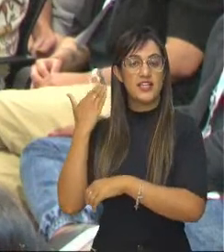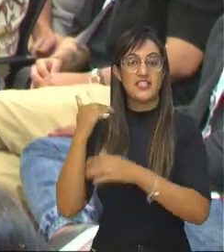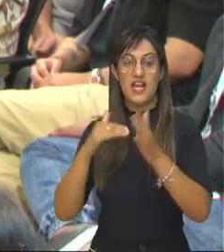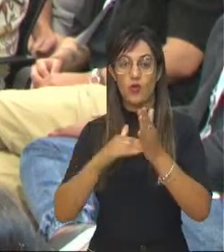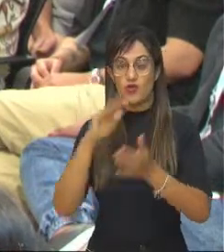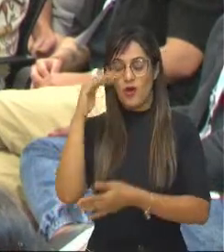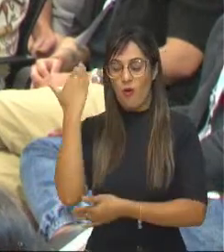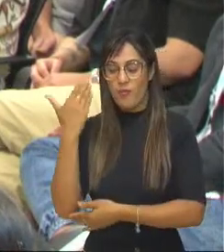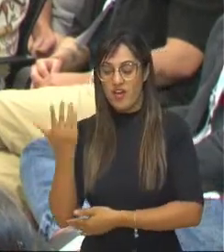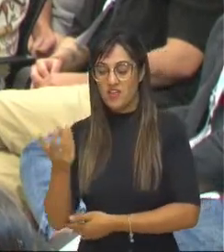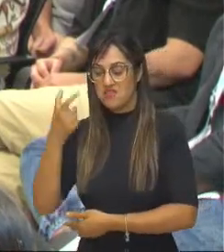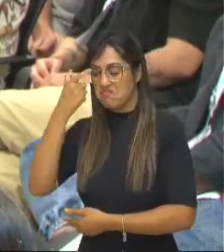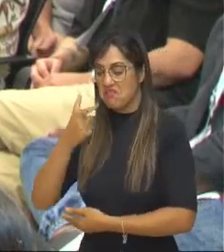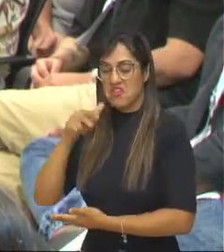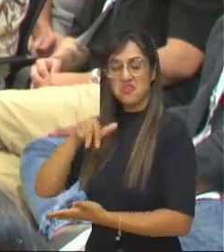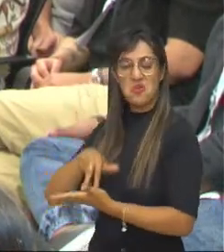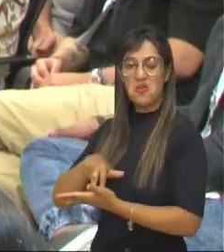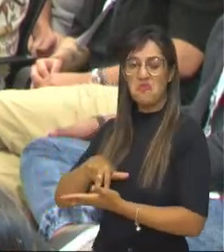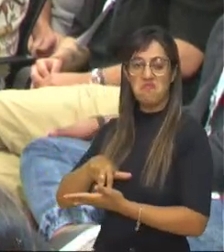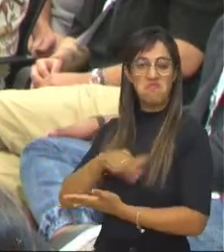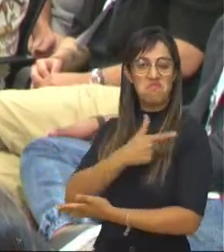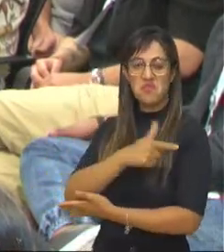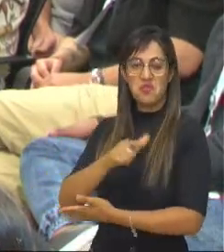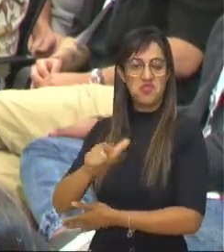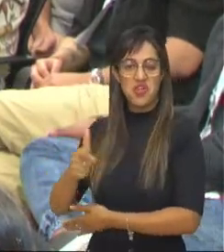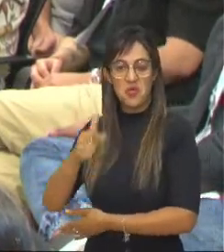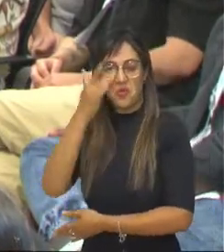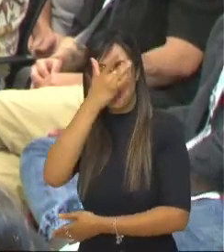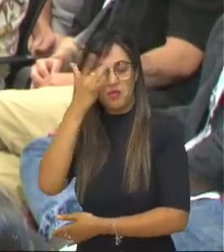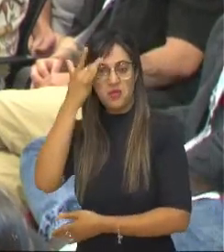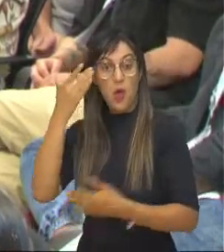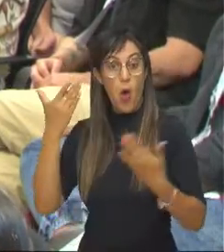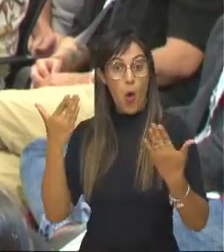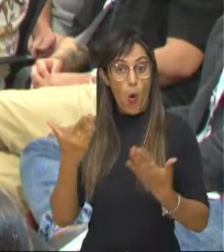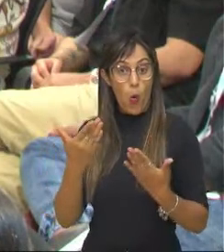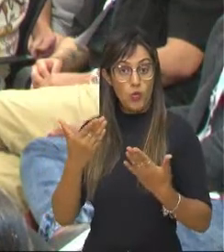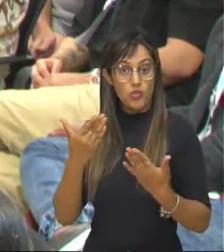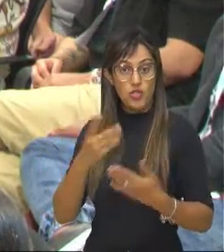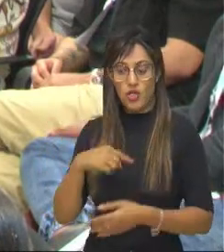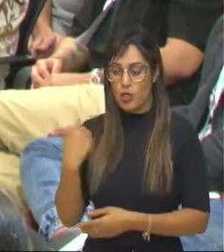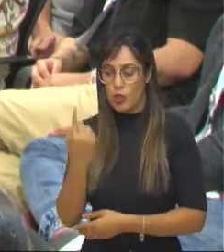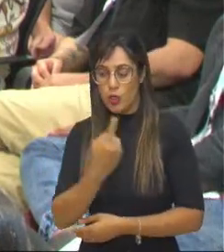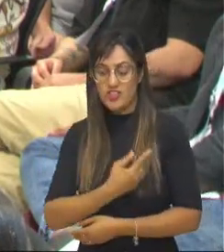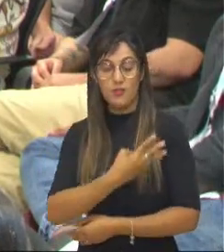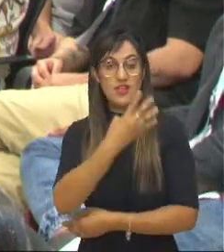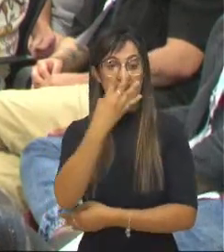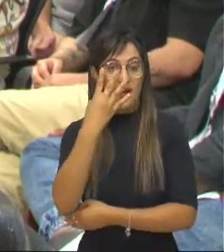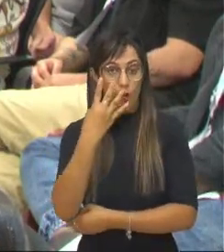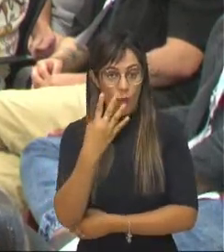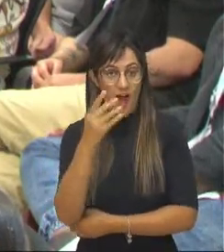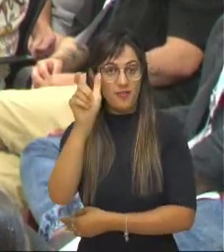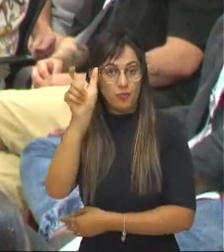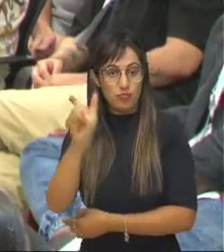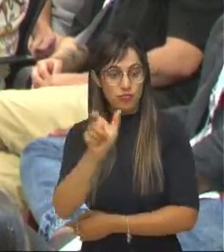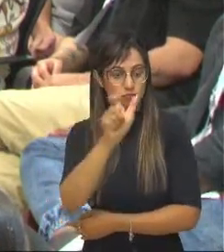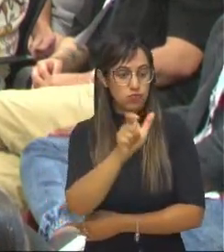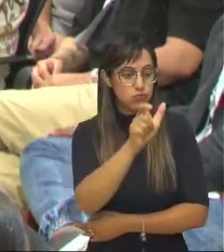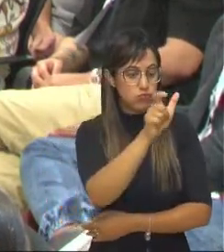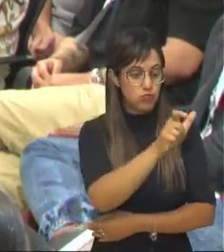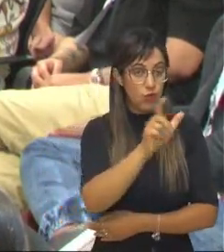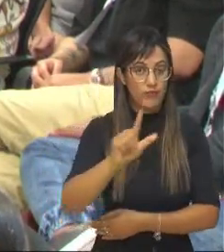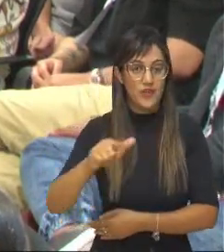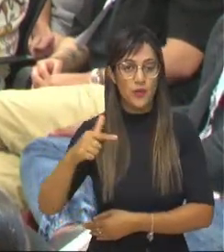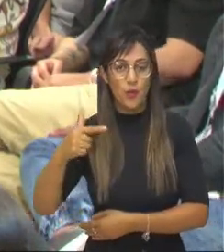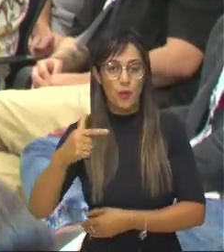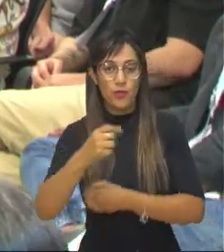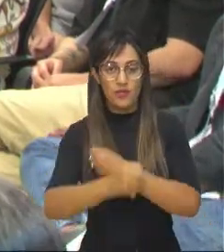eu, não tinha mais ninguém. Hoje nós estamos em 4. No próximo ano seremos muitas. E eu acho que esse é